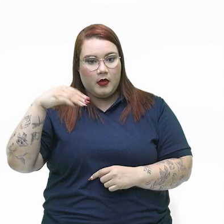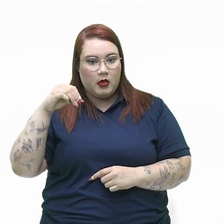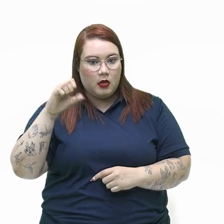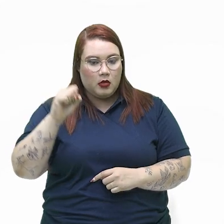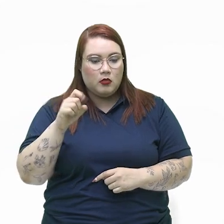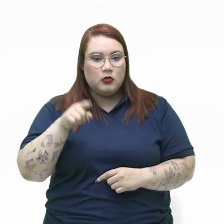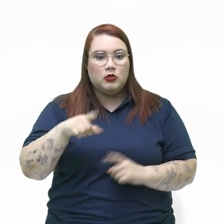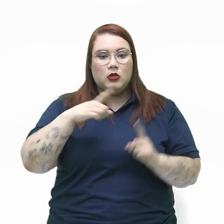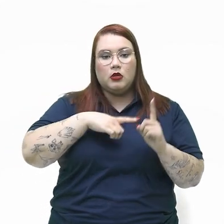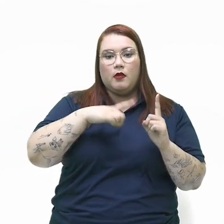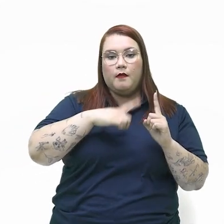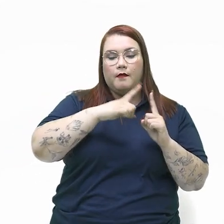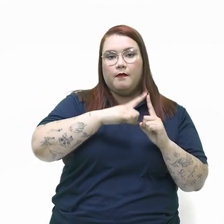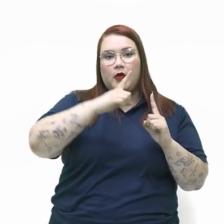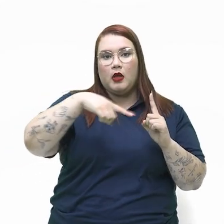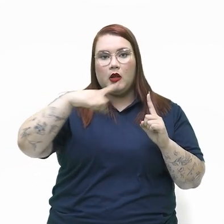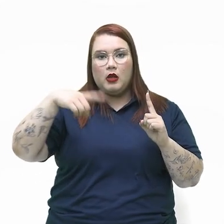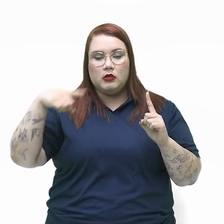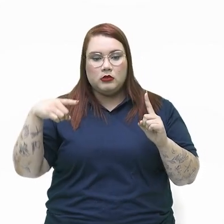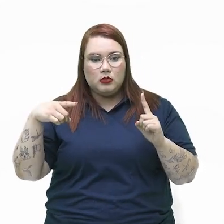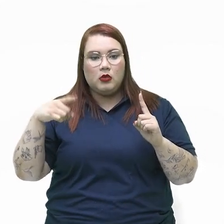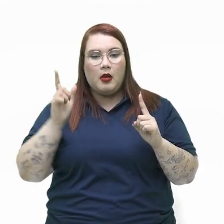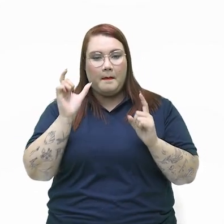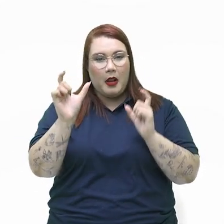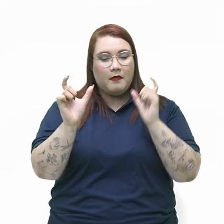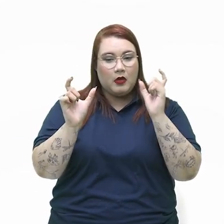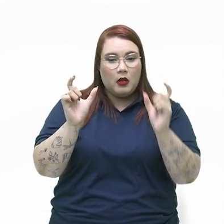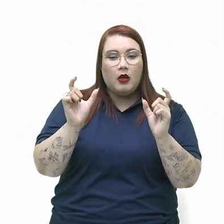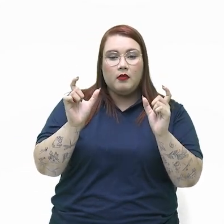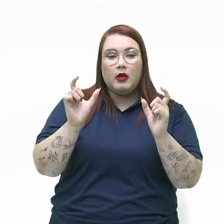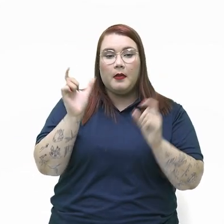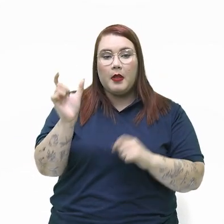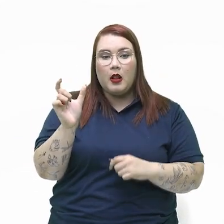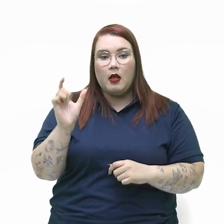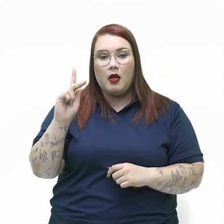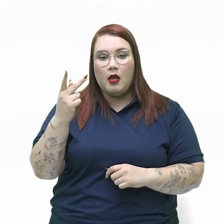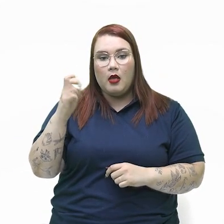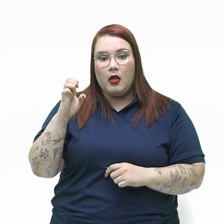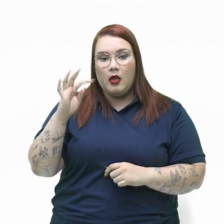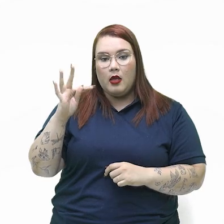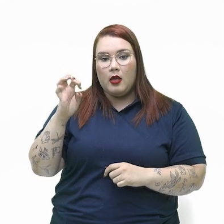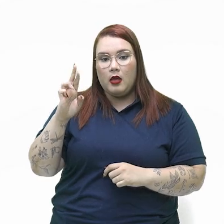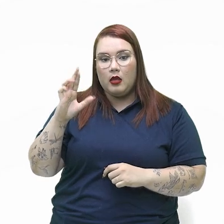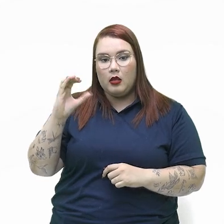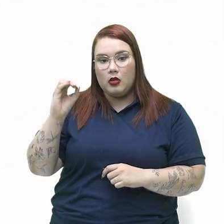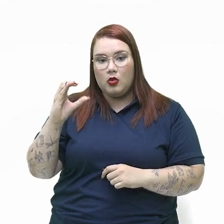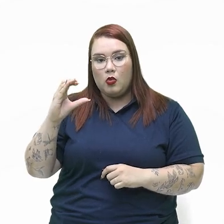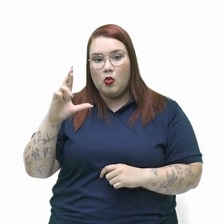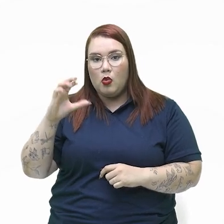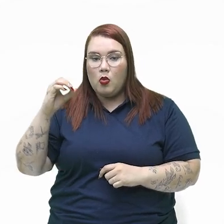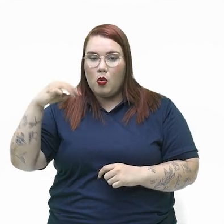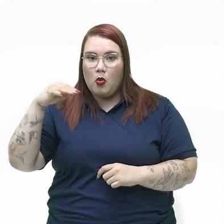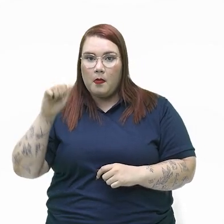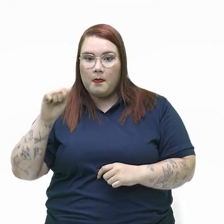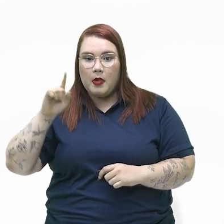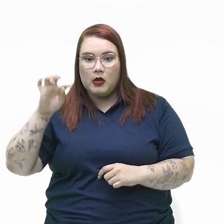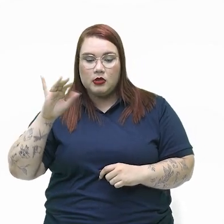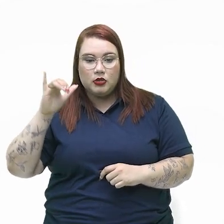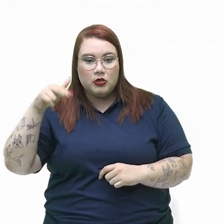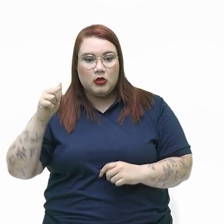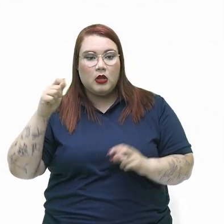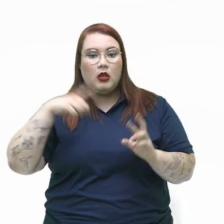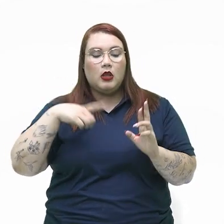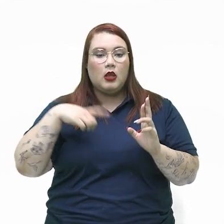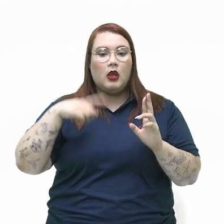heterocromáticas. Essa nomenclatura heterocromatina está relacionada ao cromossomo. Nesse caso aí, as